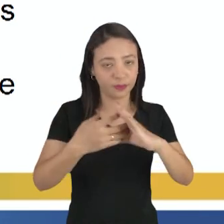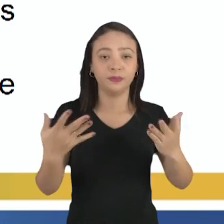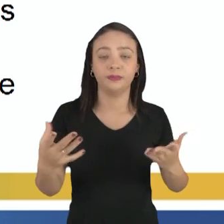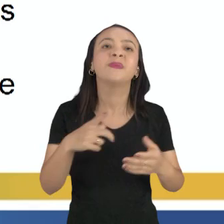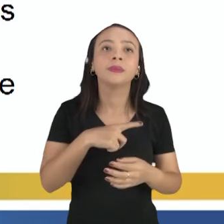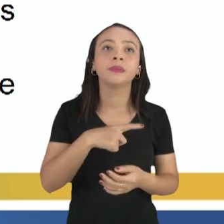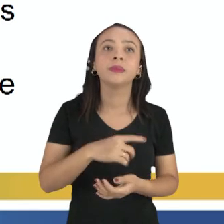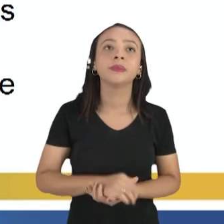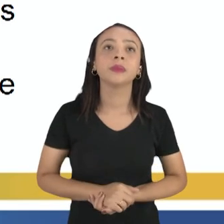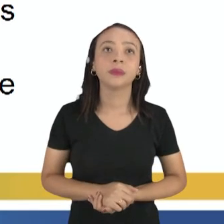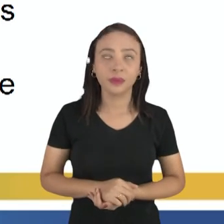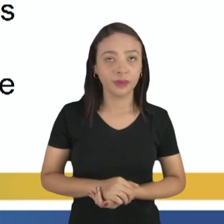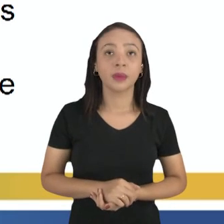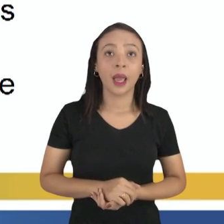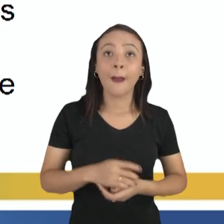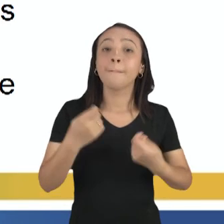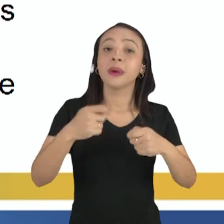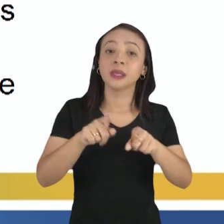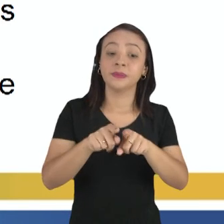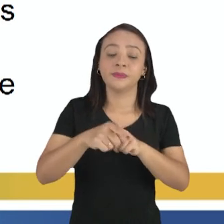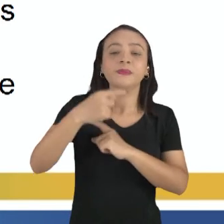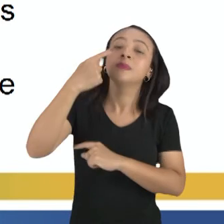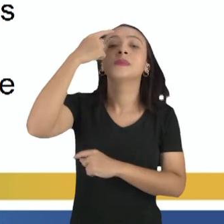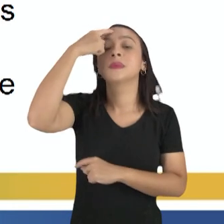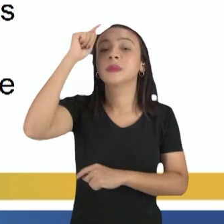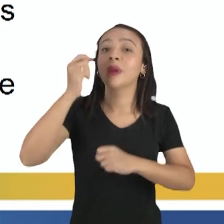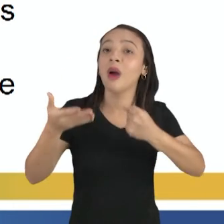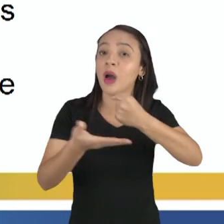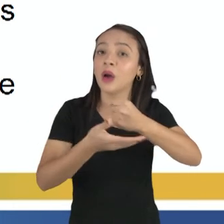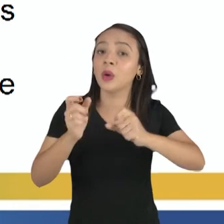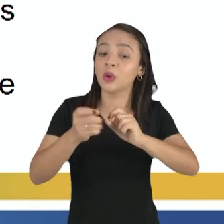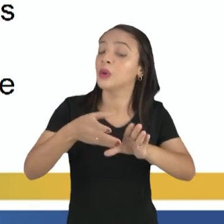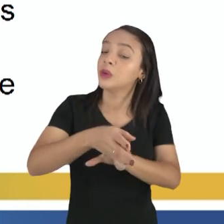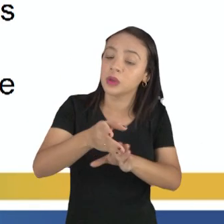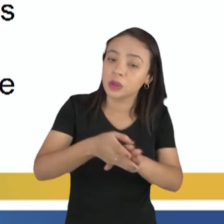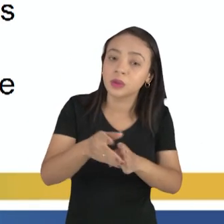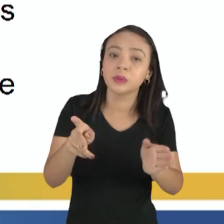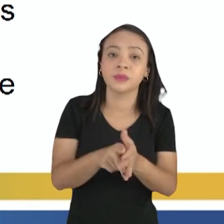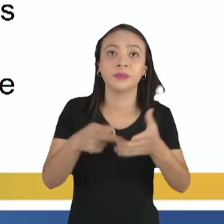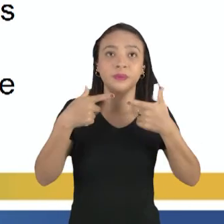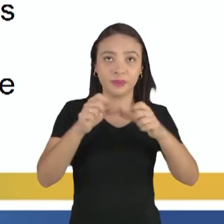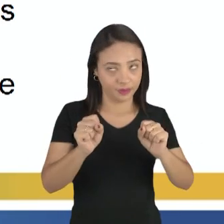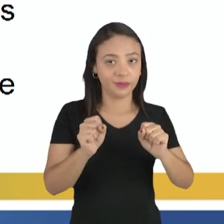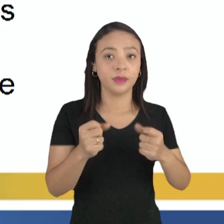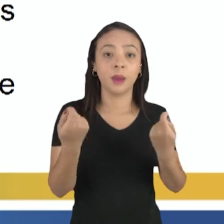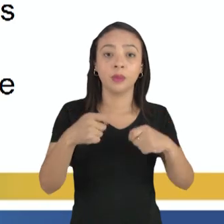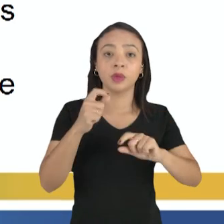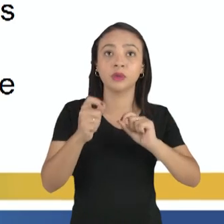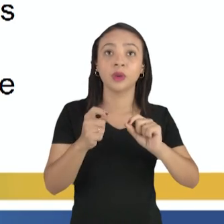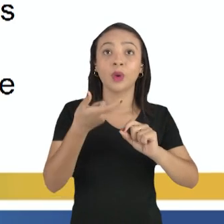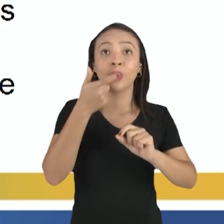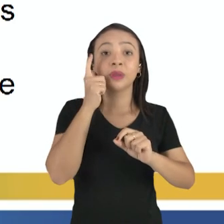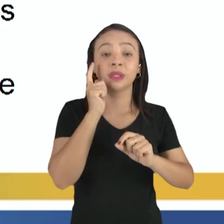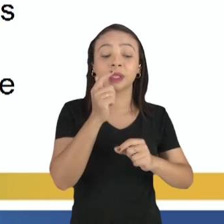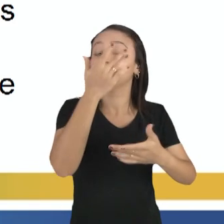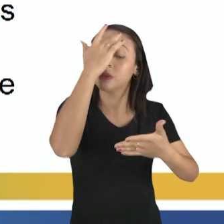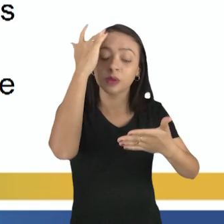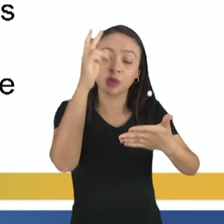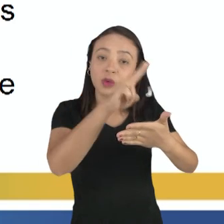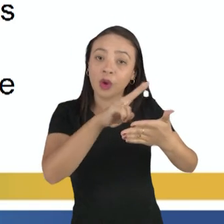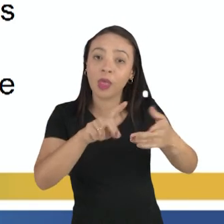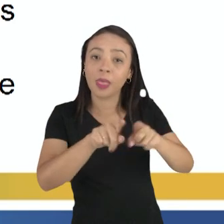características. O produtor precisa criar uma base de orientação linguística que permita alcançar os leitores